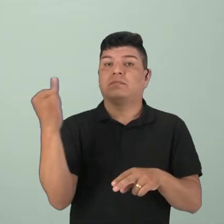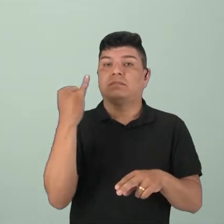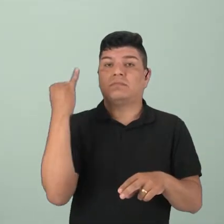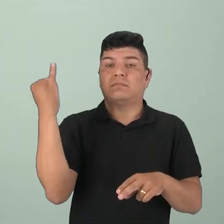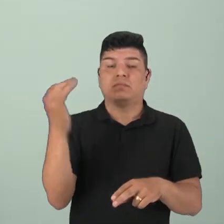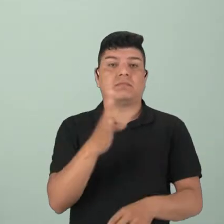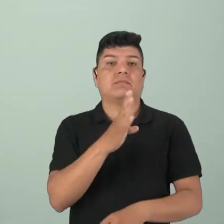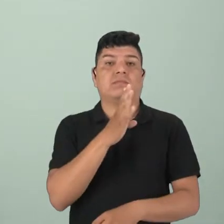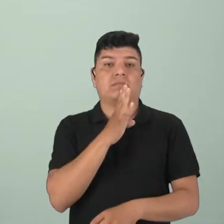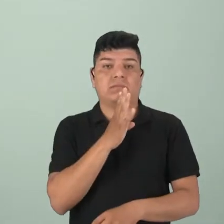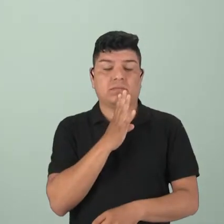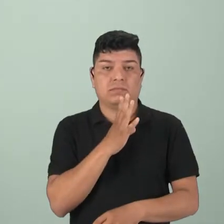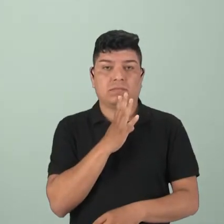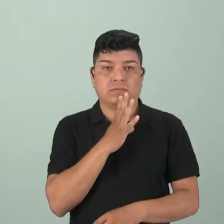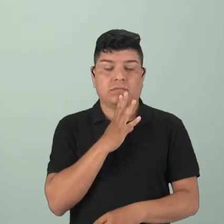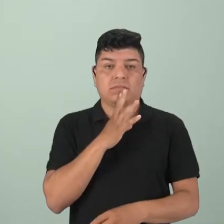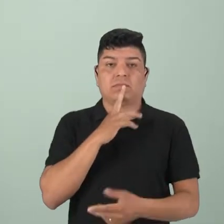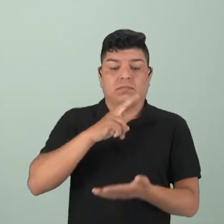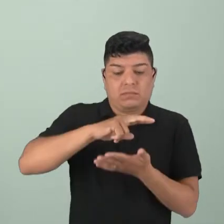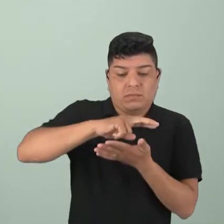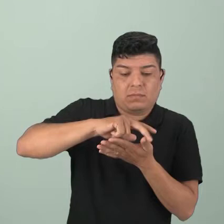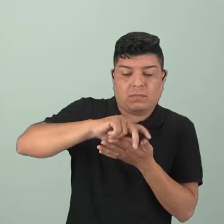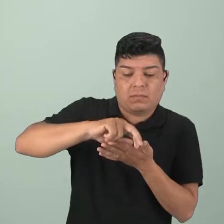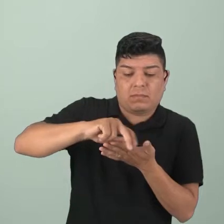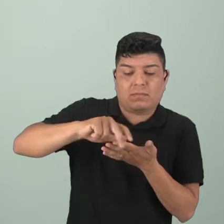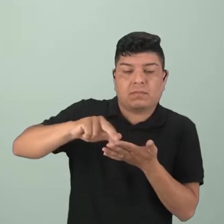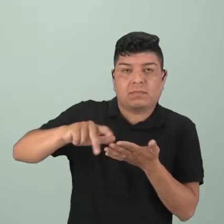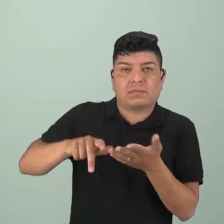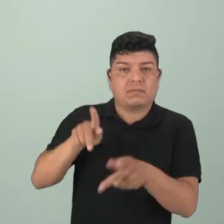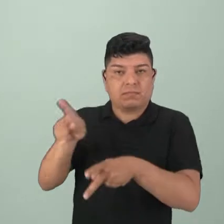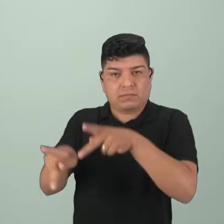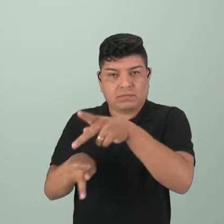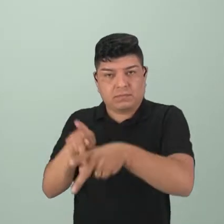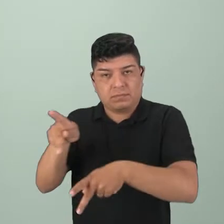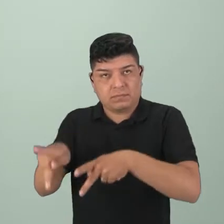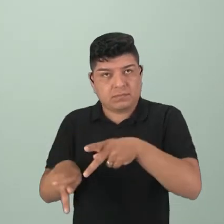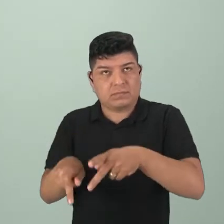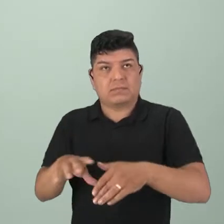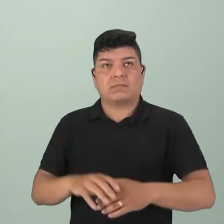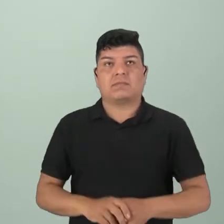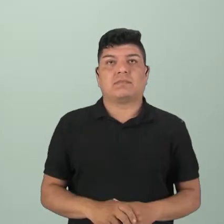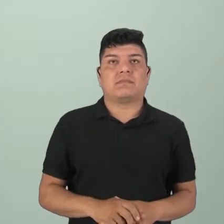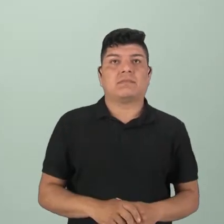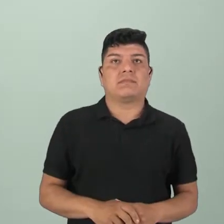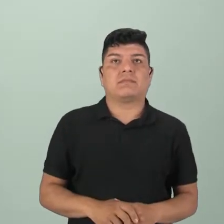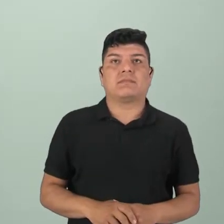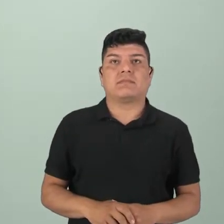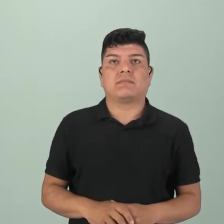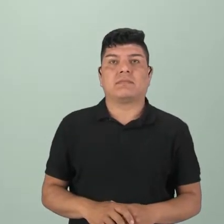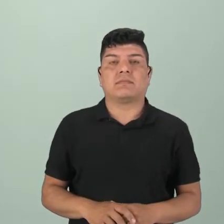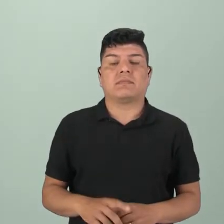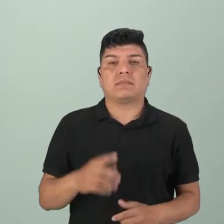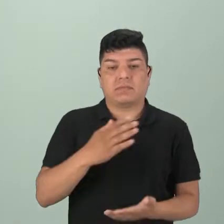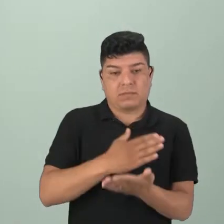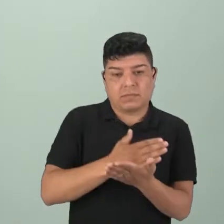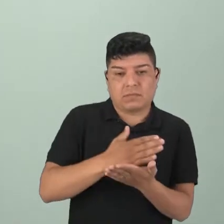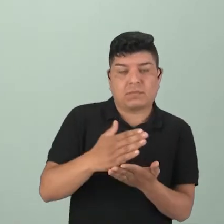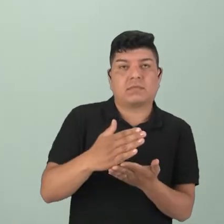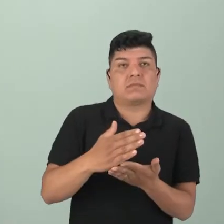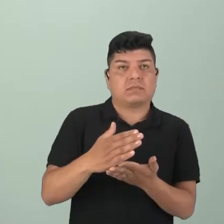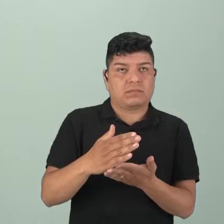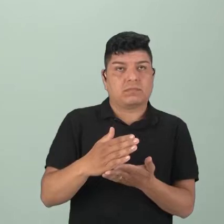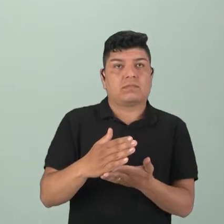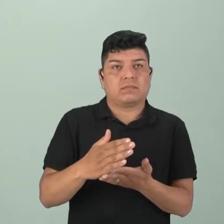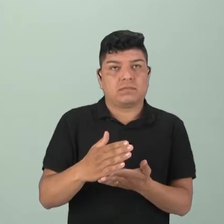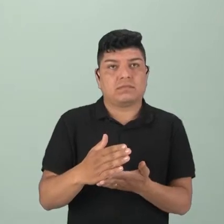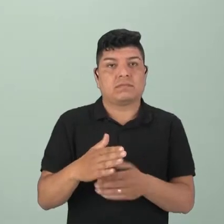conhecer um pouco sobre a diversidade desses povos, Então vamos lá, pessoal, aí para a gente iniciar,